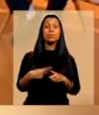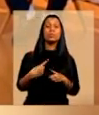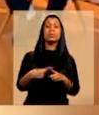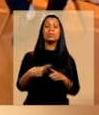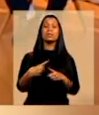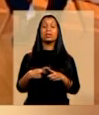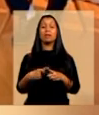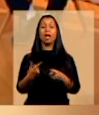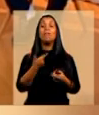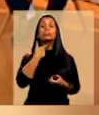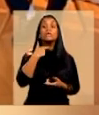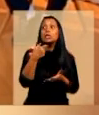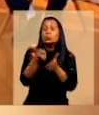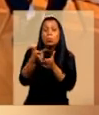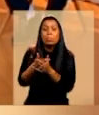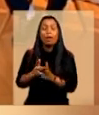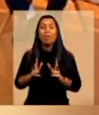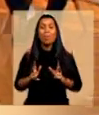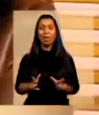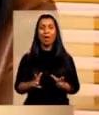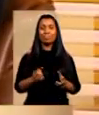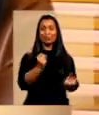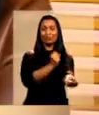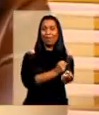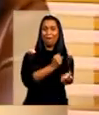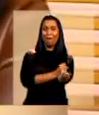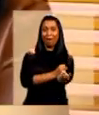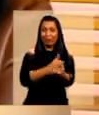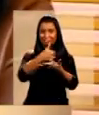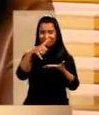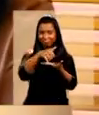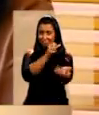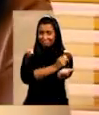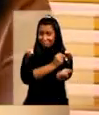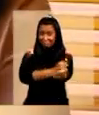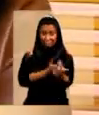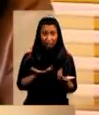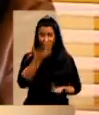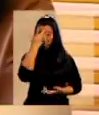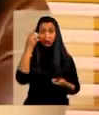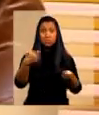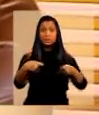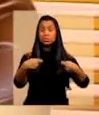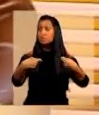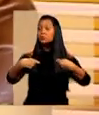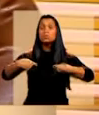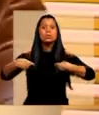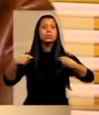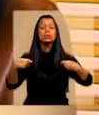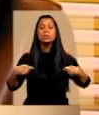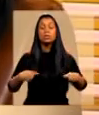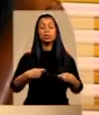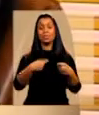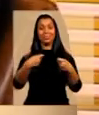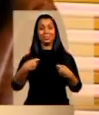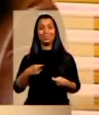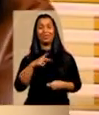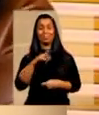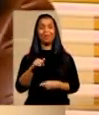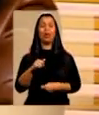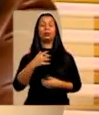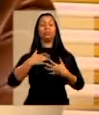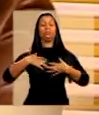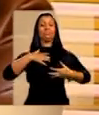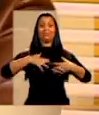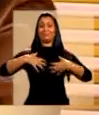na mesmo, verdade, né? A compulsão, ela é a mesma coisa que um drogado. Sim. Né? Ele precisa daquela substância que também